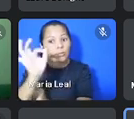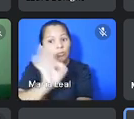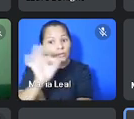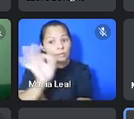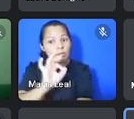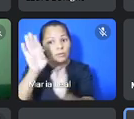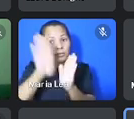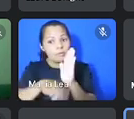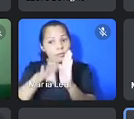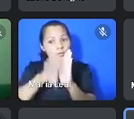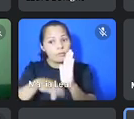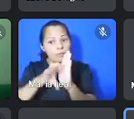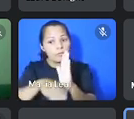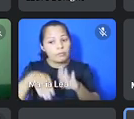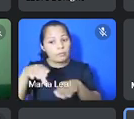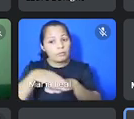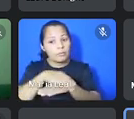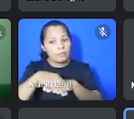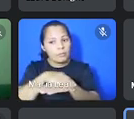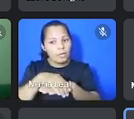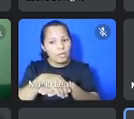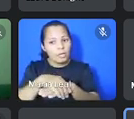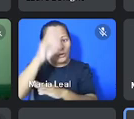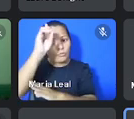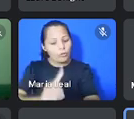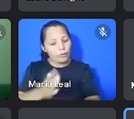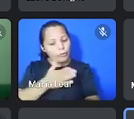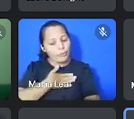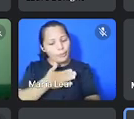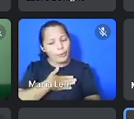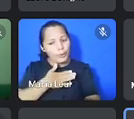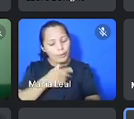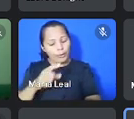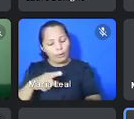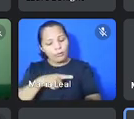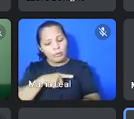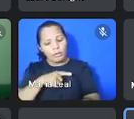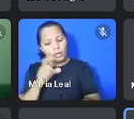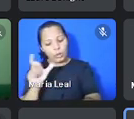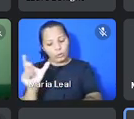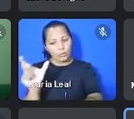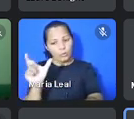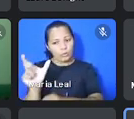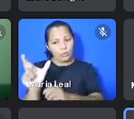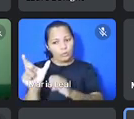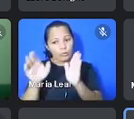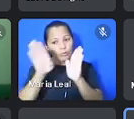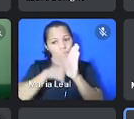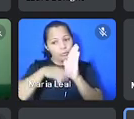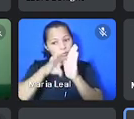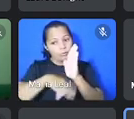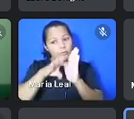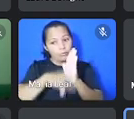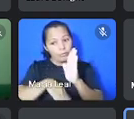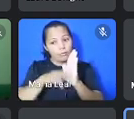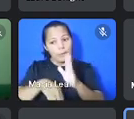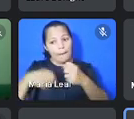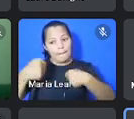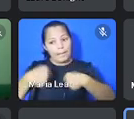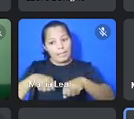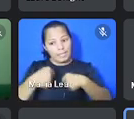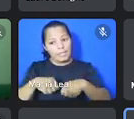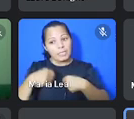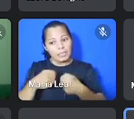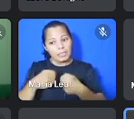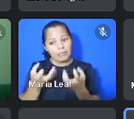tênis. Eu tenho direito. Eu ganhei um cupom na internet. Eu tenho que ganhar mais 5%